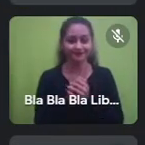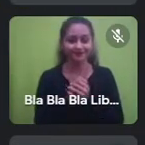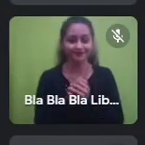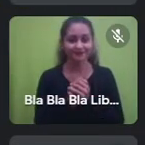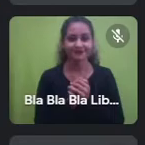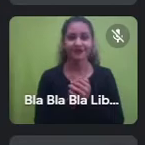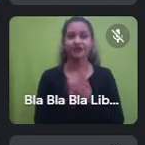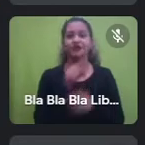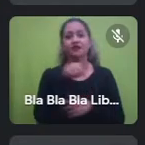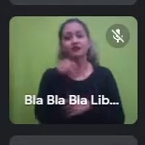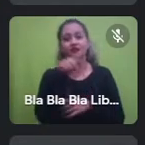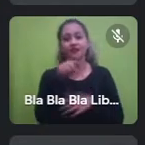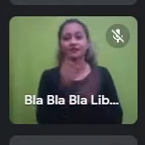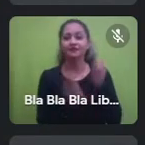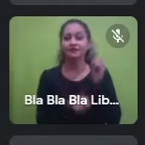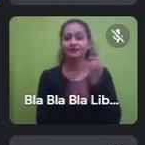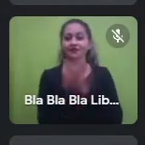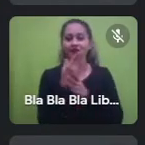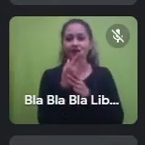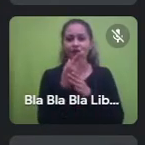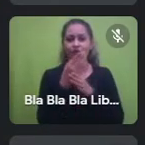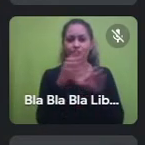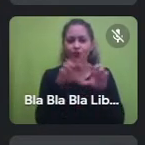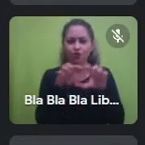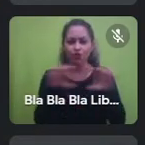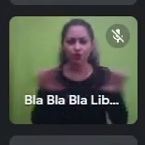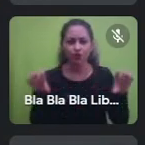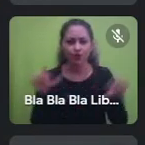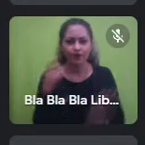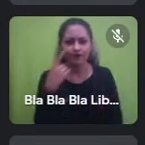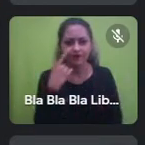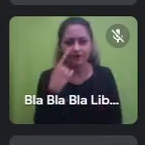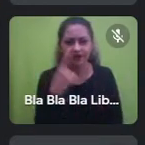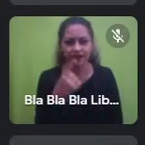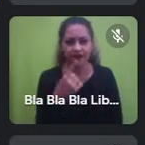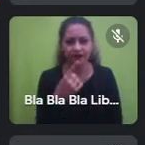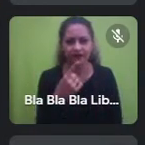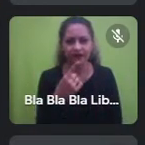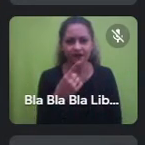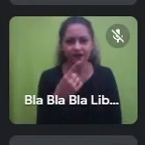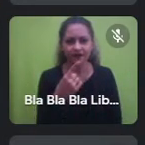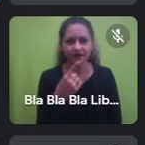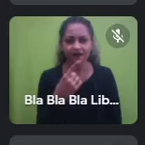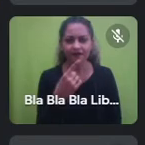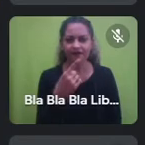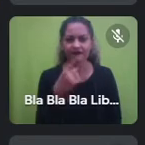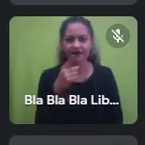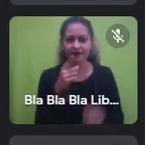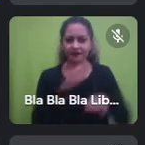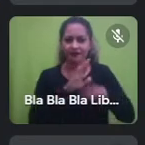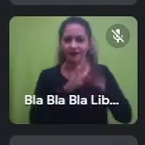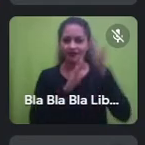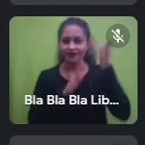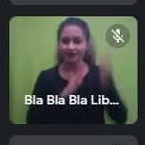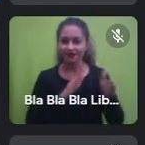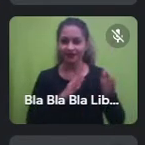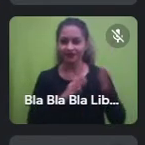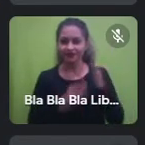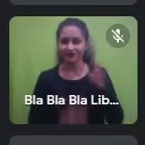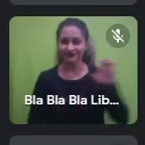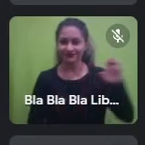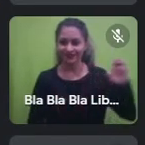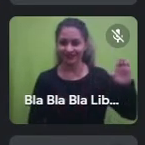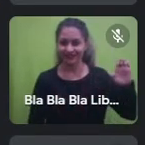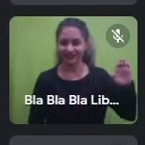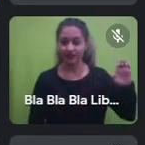E eles criaram uns tubos, bem aqui, ó, esses tubos que vocês estão vendo, à esquerda. Antes não havia esses